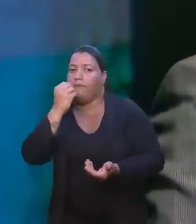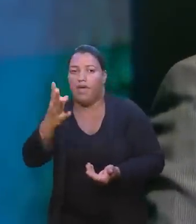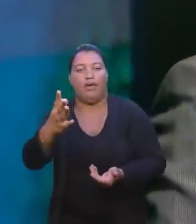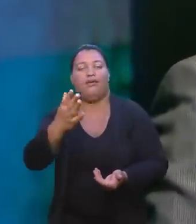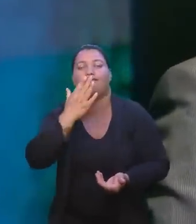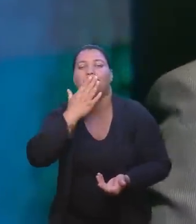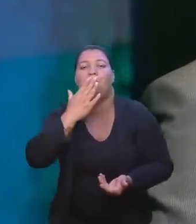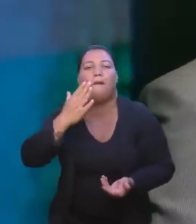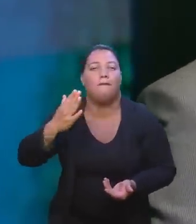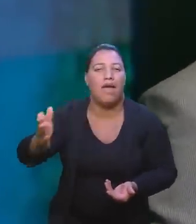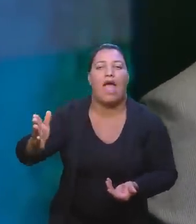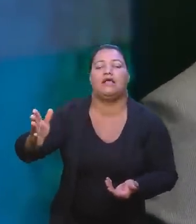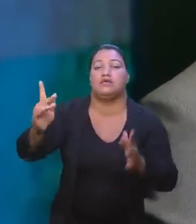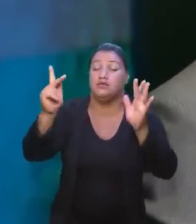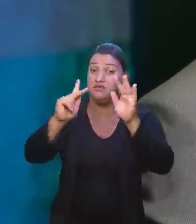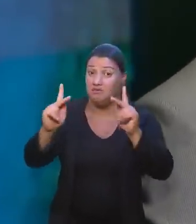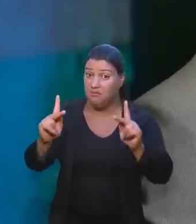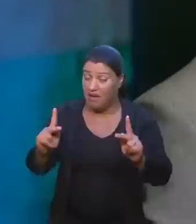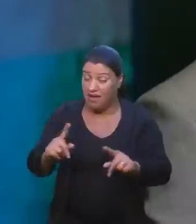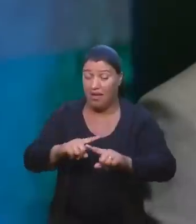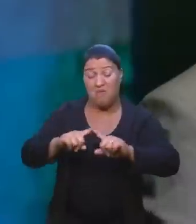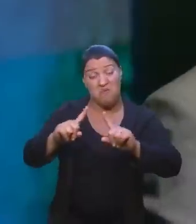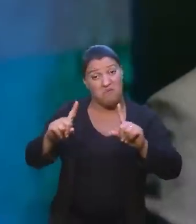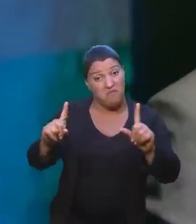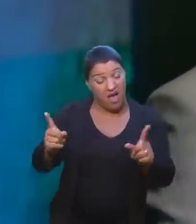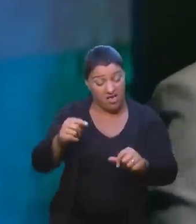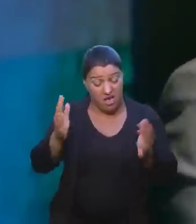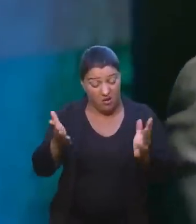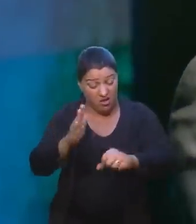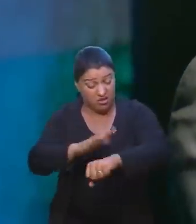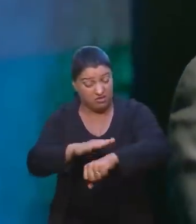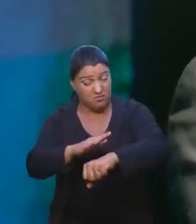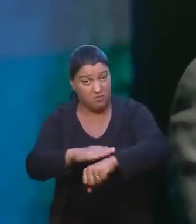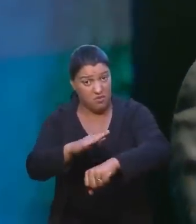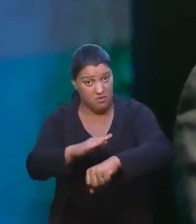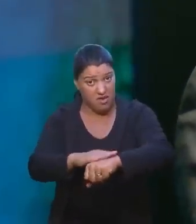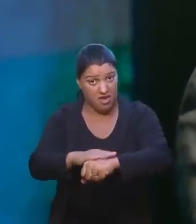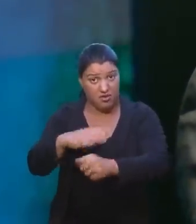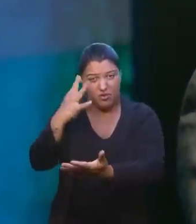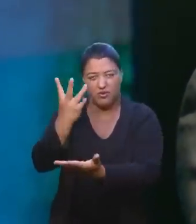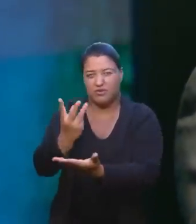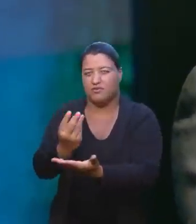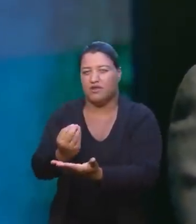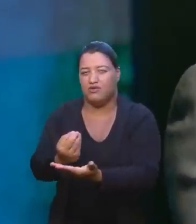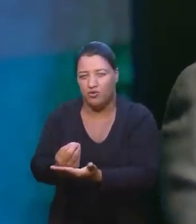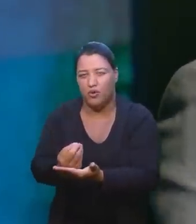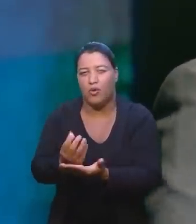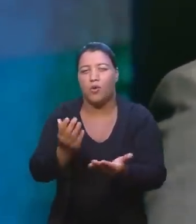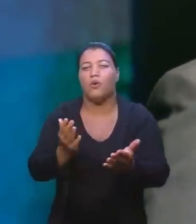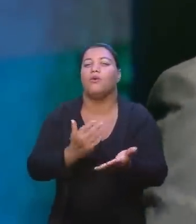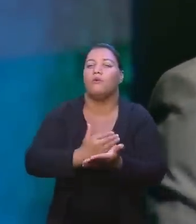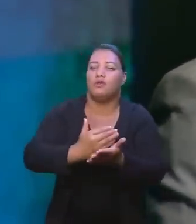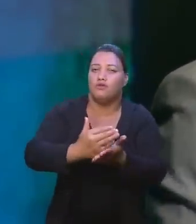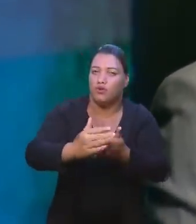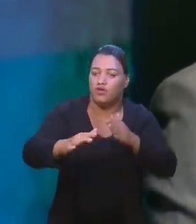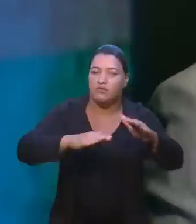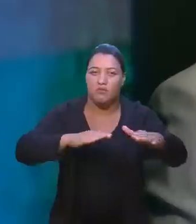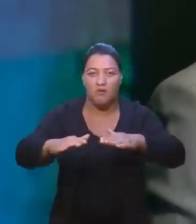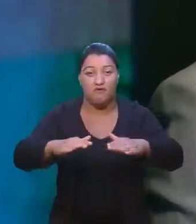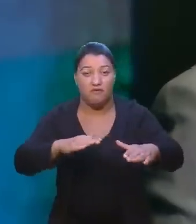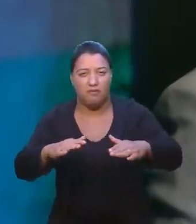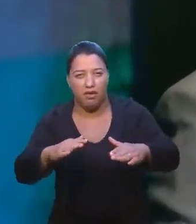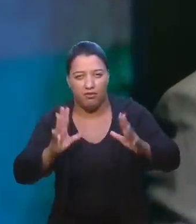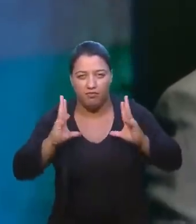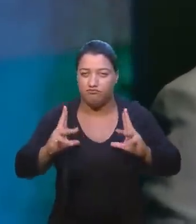prometida. E Mardoqueu vai dizer que neste momento, quando o Espiritismo iniciou o movimento regenerador, a terra estava